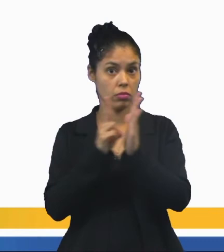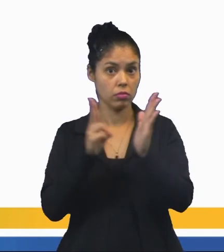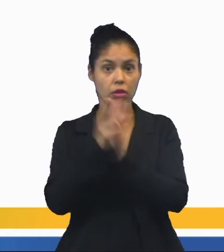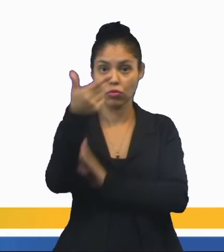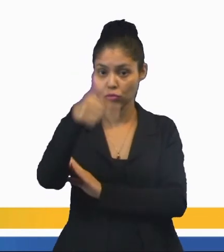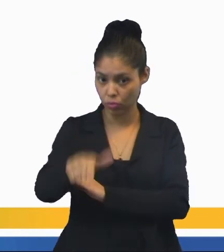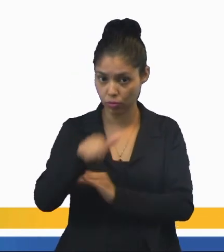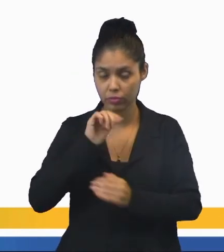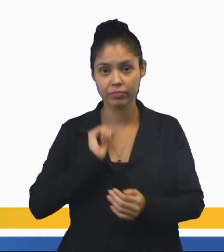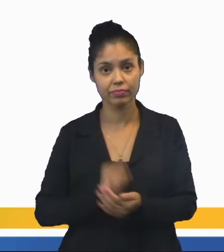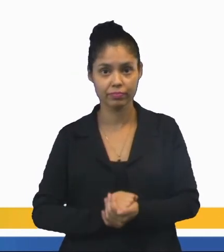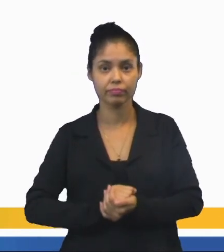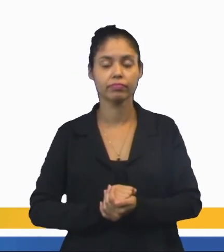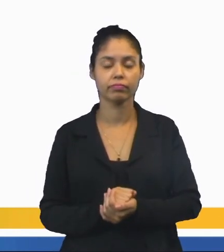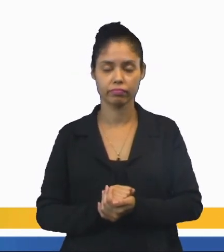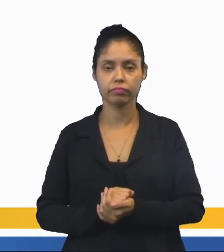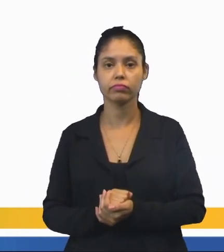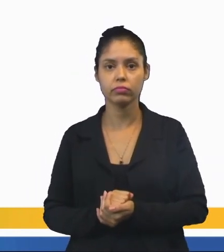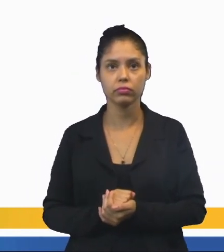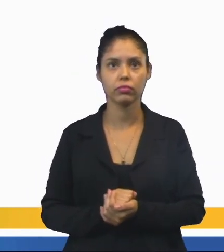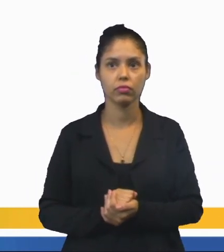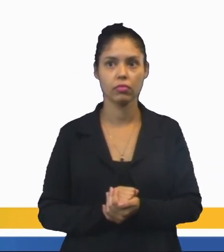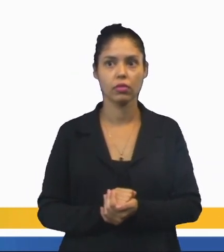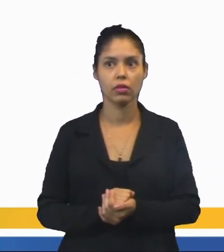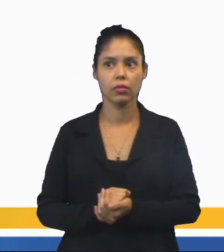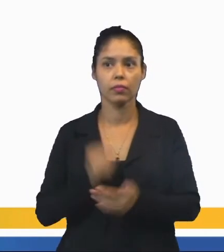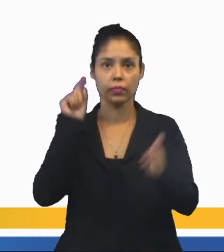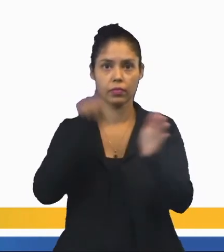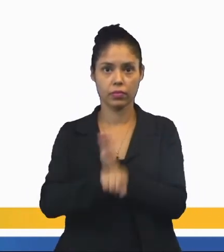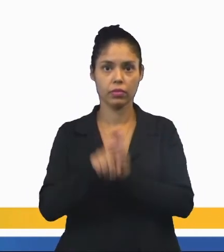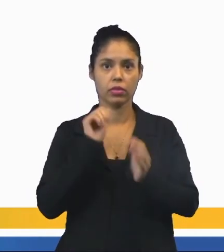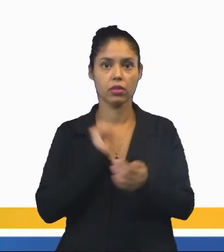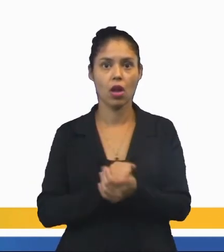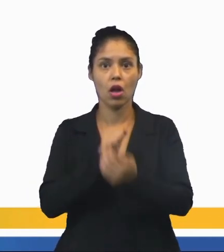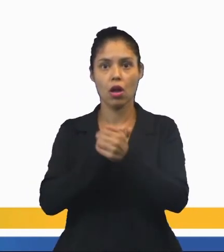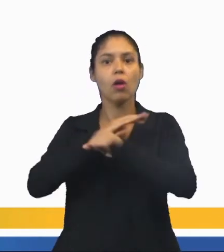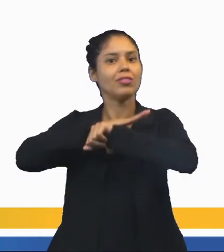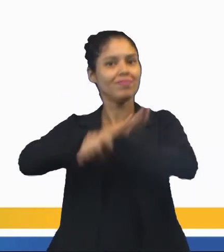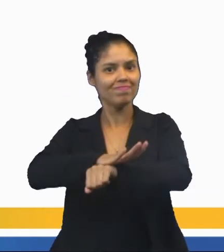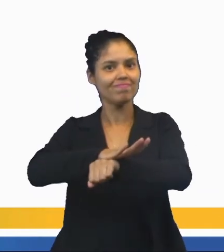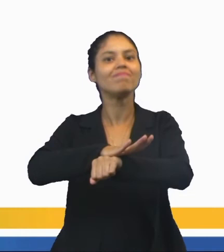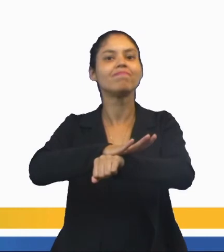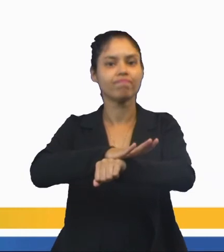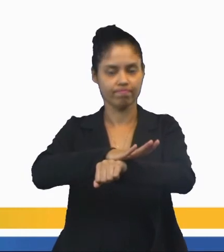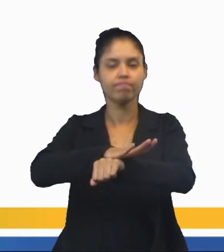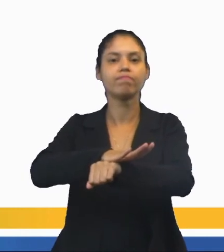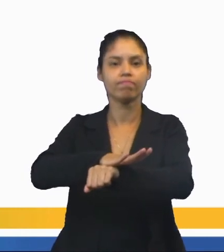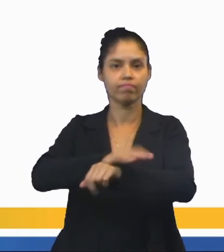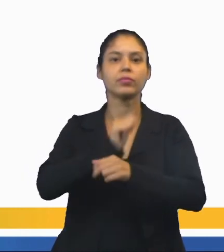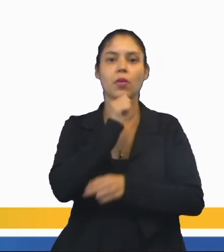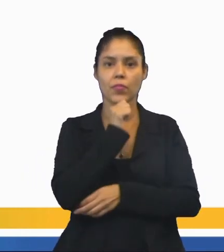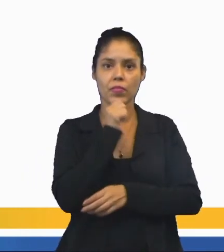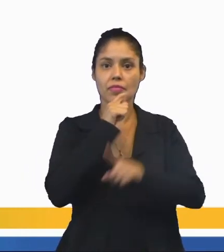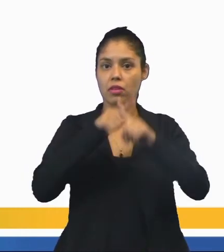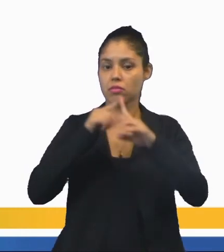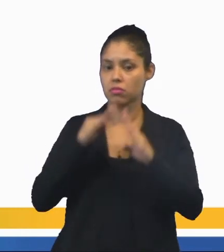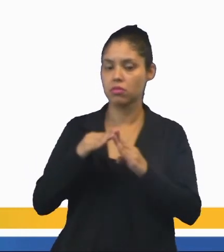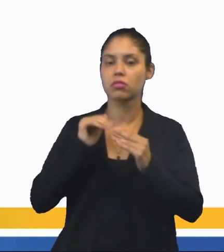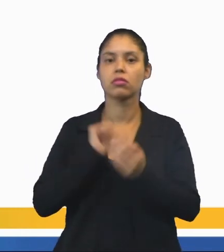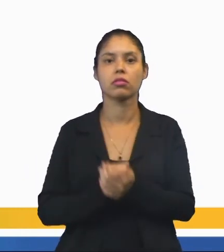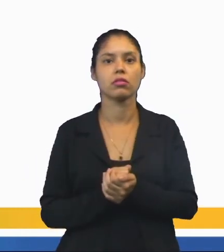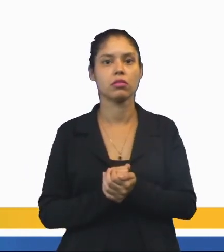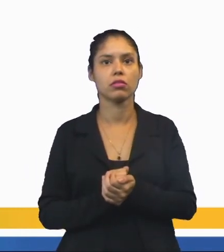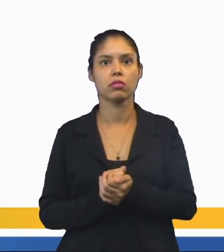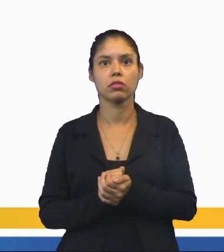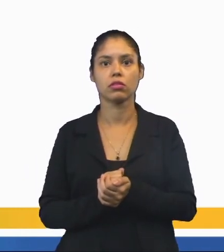novo, voltou à baila, a questão do racismo, a questão dos negros, as igrejas,